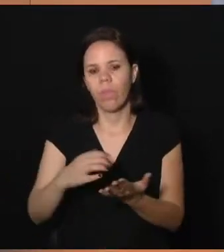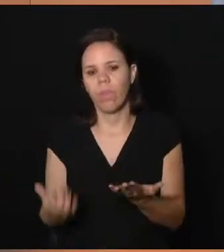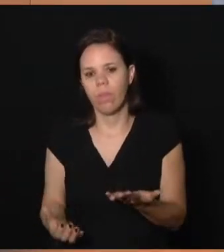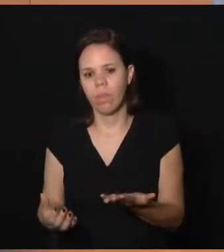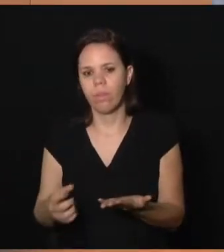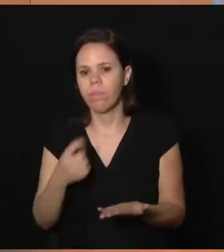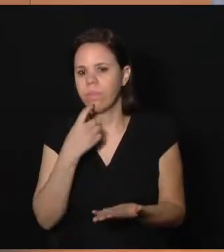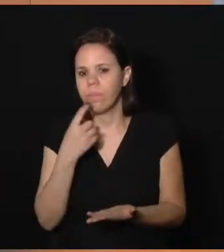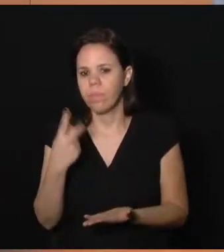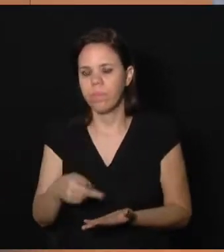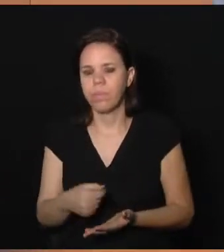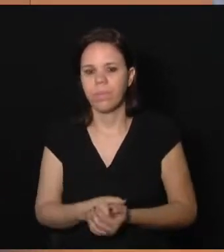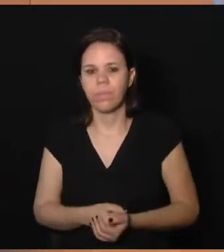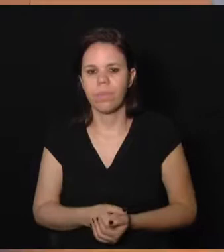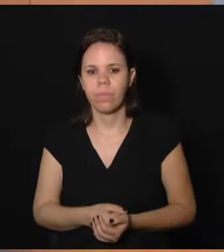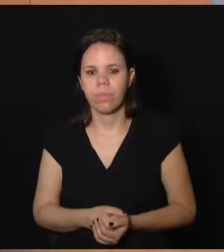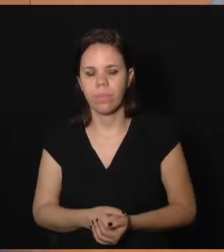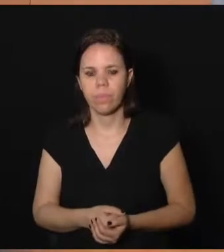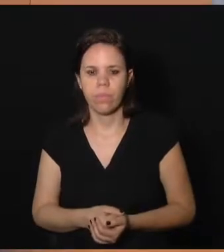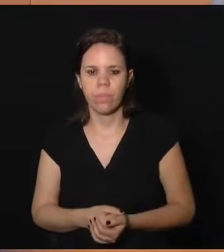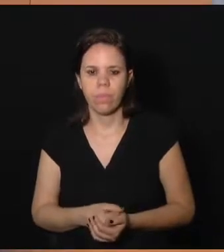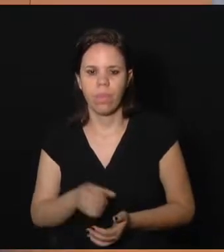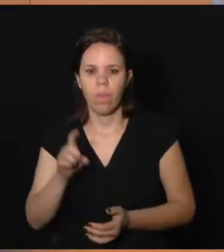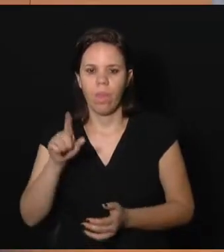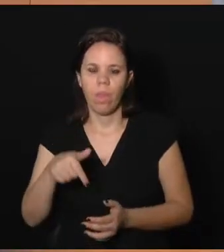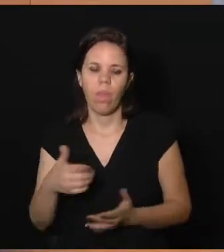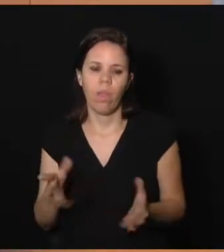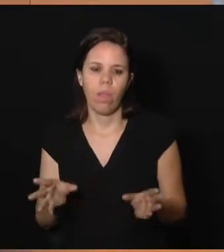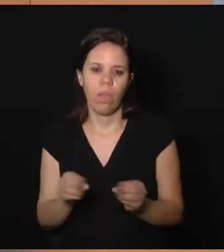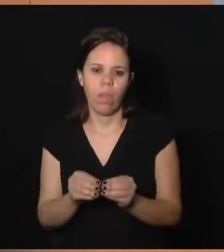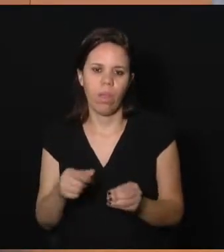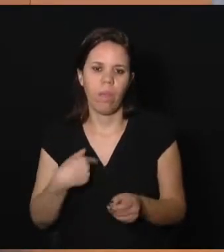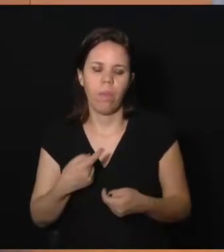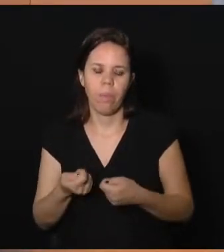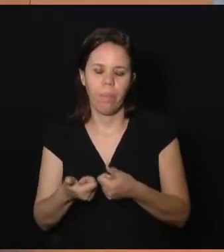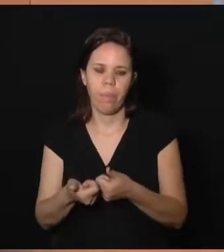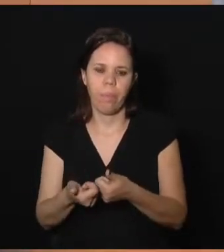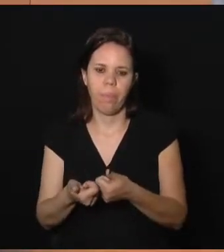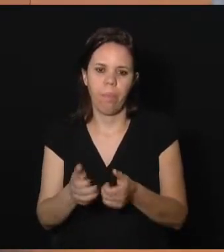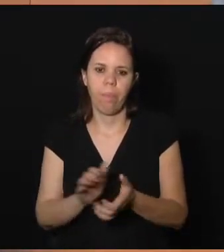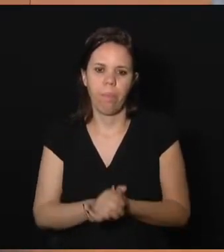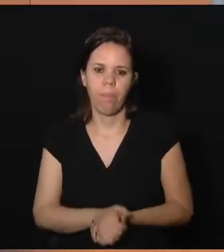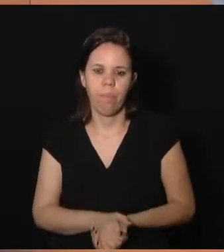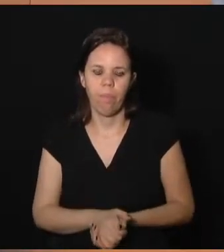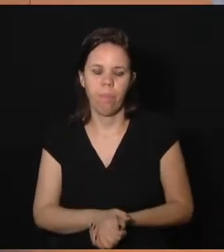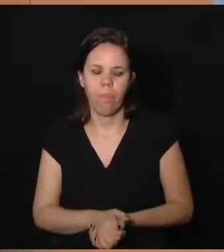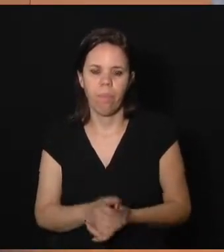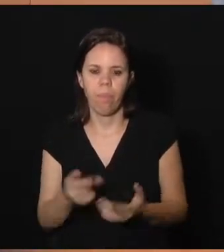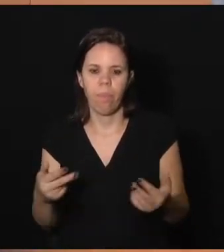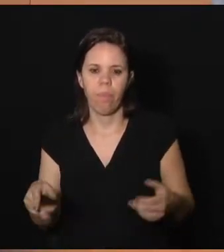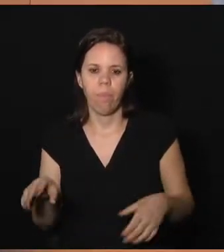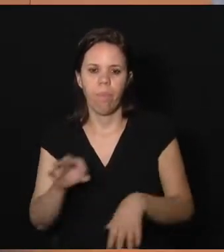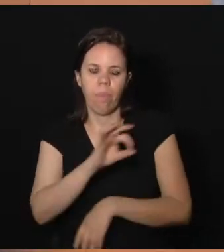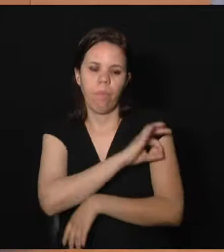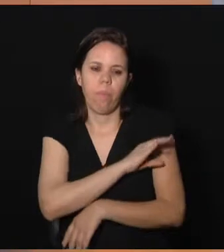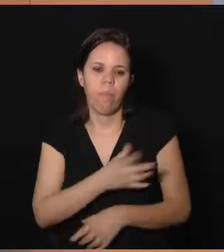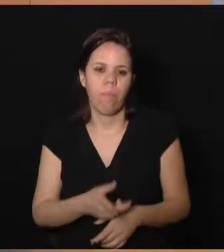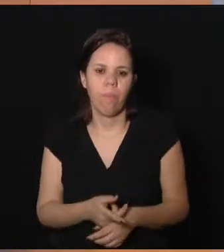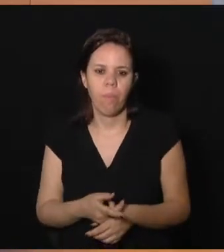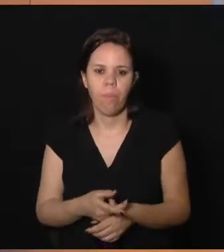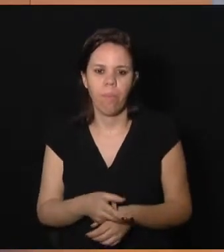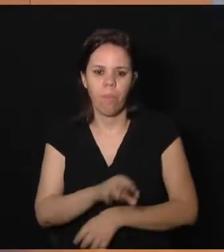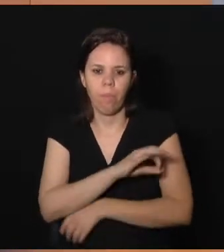em Campinas, obviamente que a sua receita ela beneficia, né, de alguma forma a prefeitura